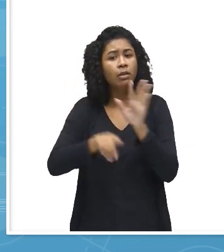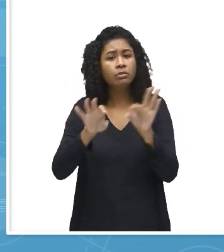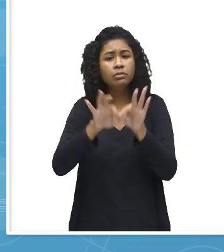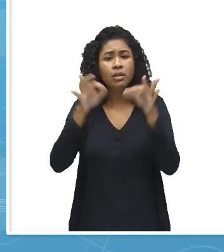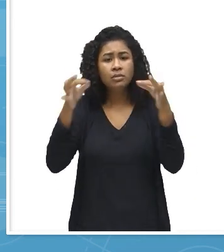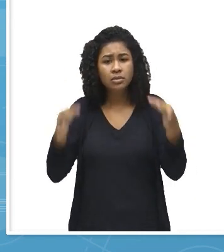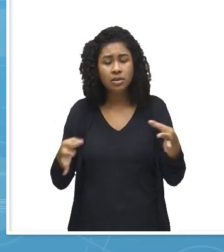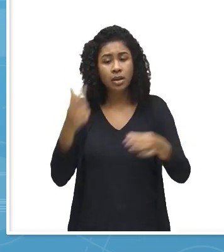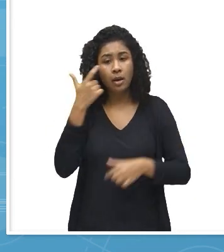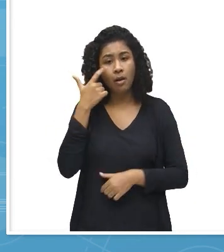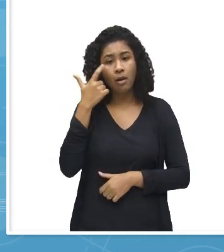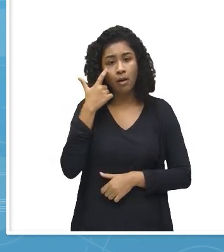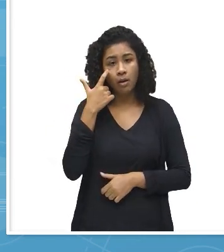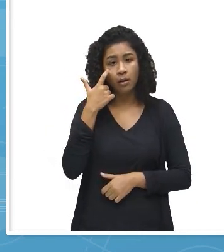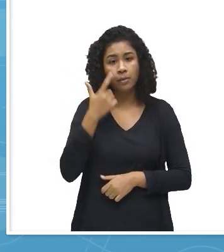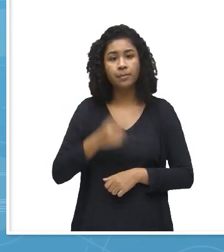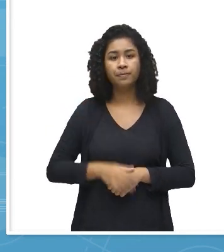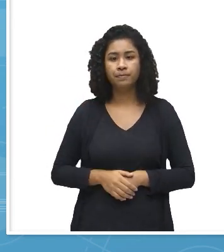que significa